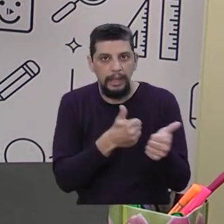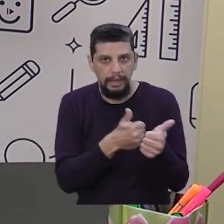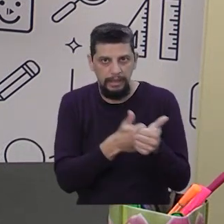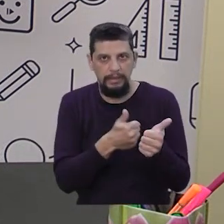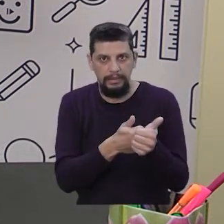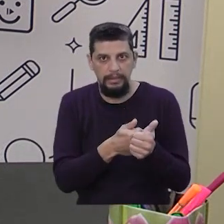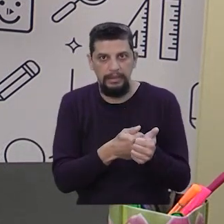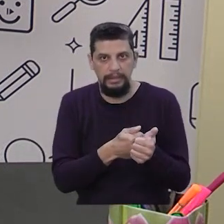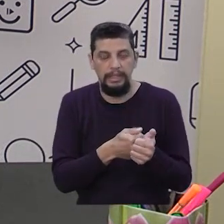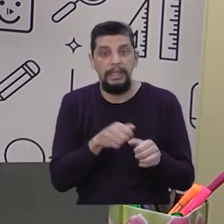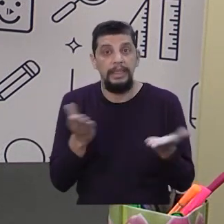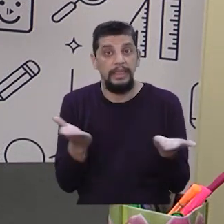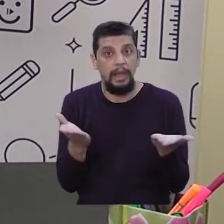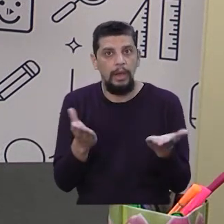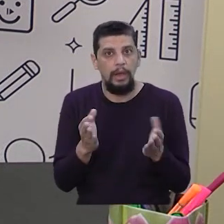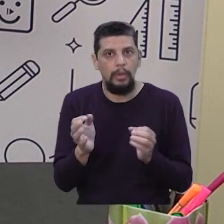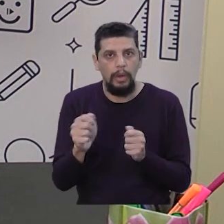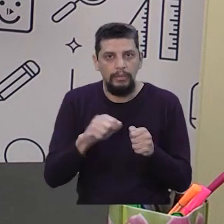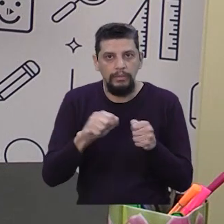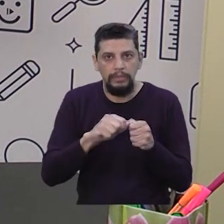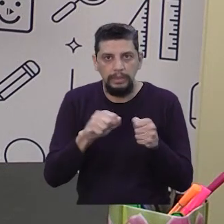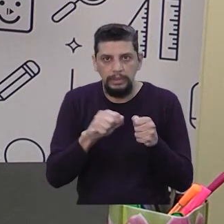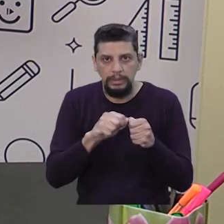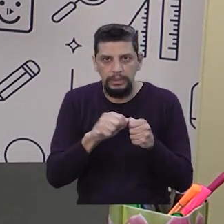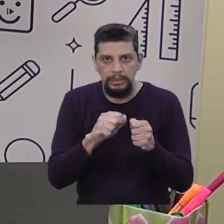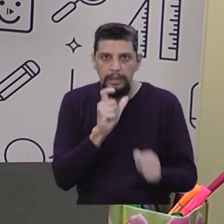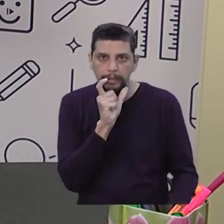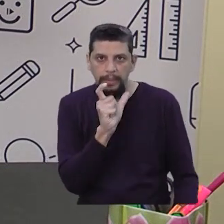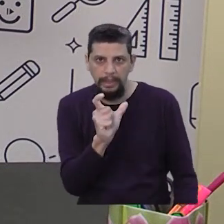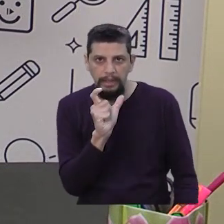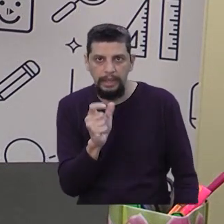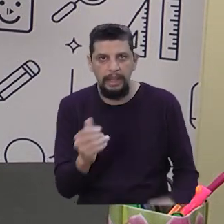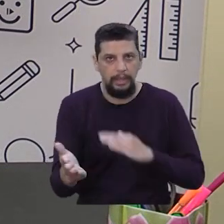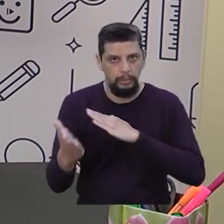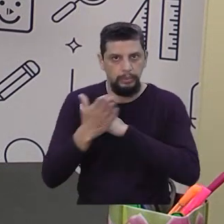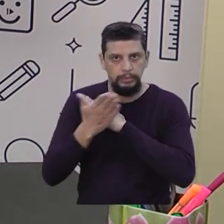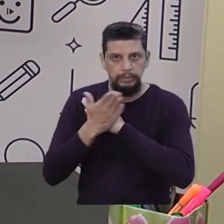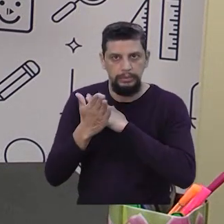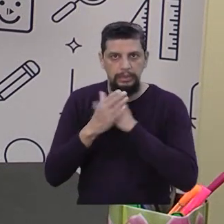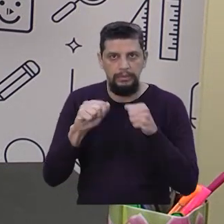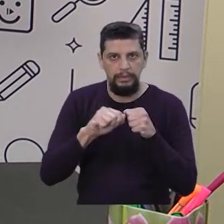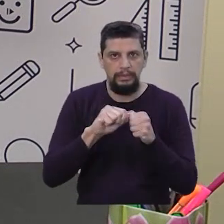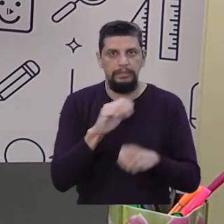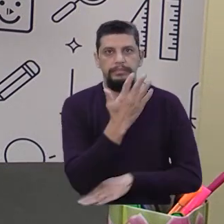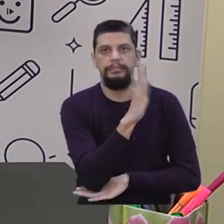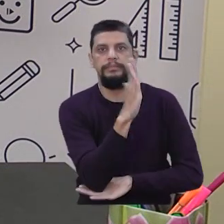o meu está aqui, ó. Então, nós vamos construir agora esta palavra. Me ajudem lá, hein?